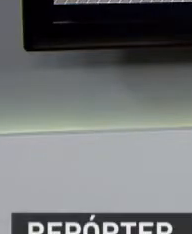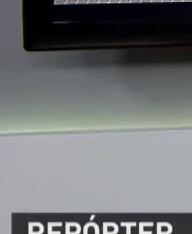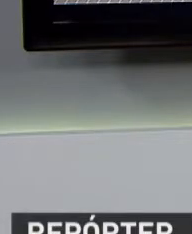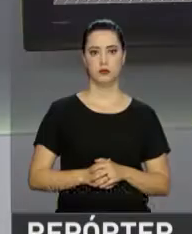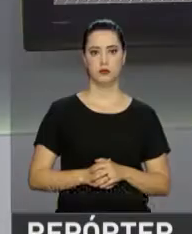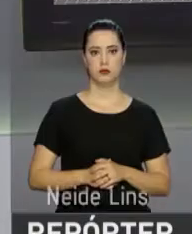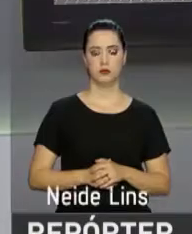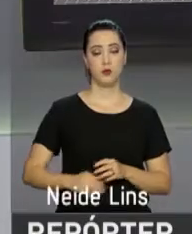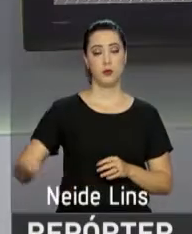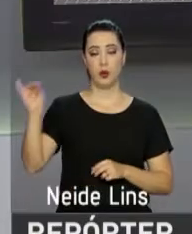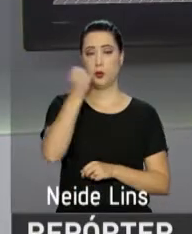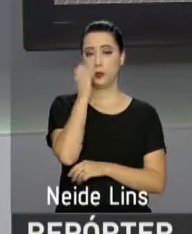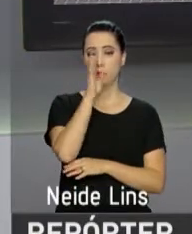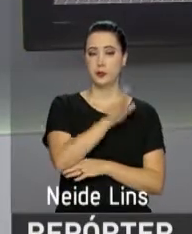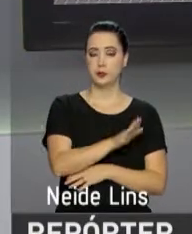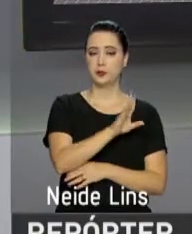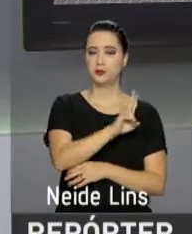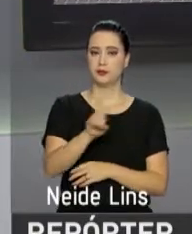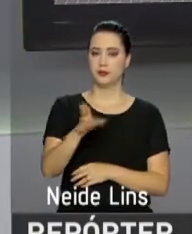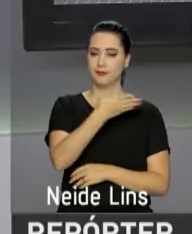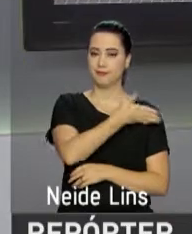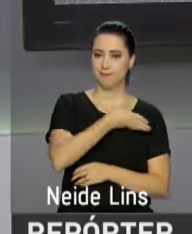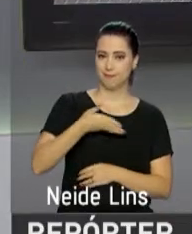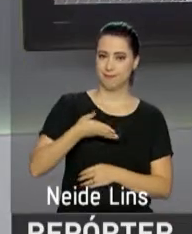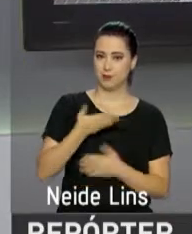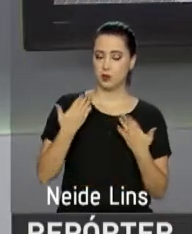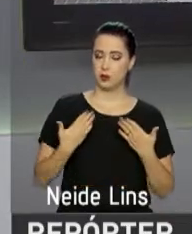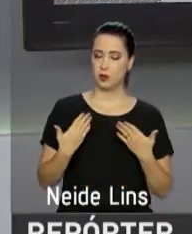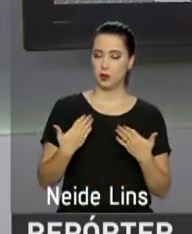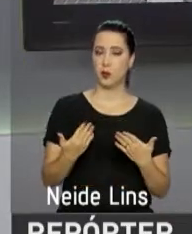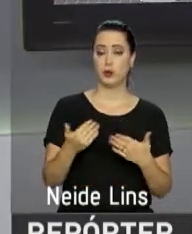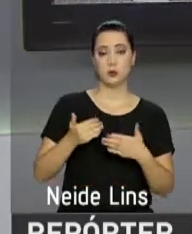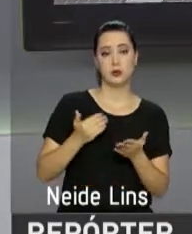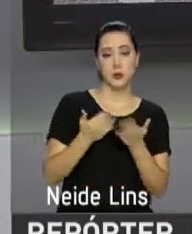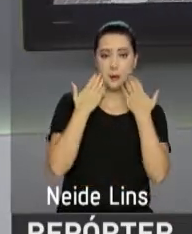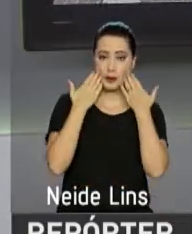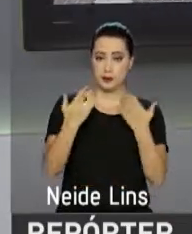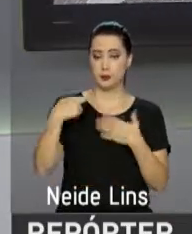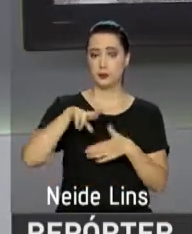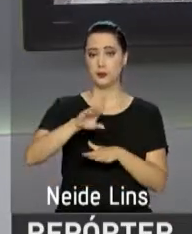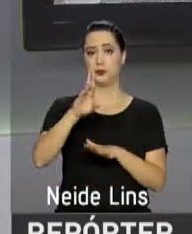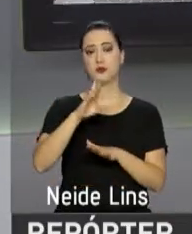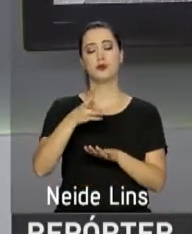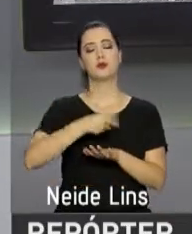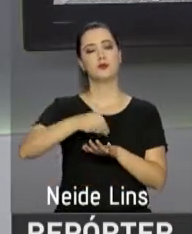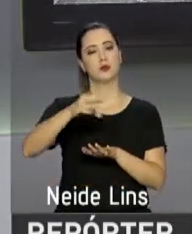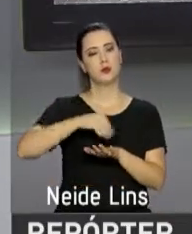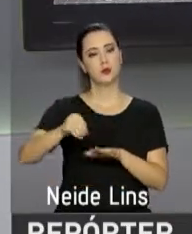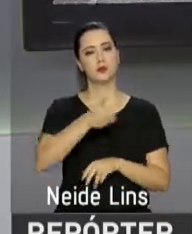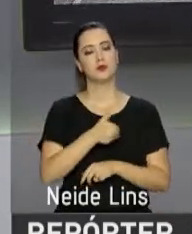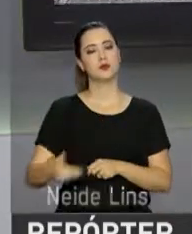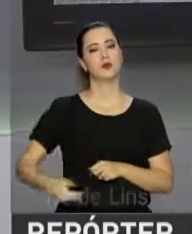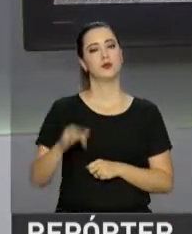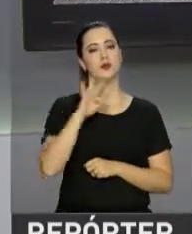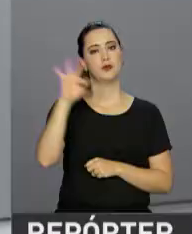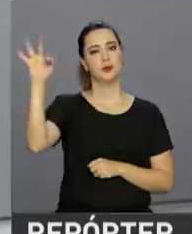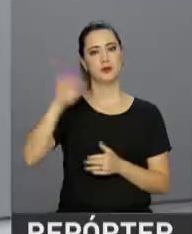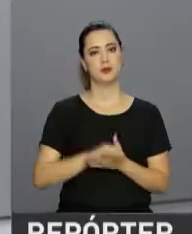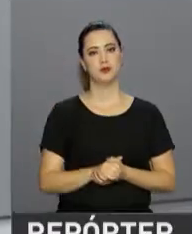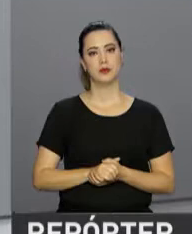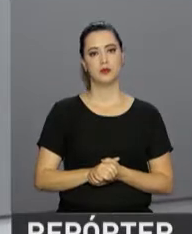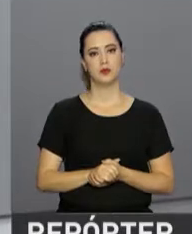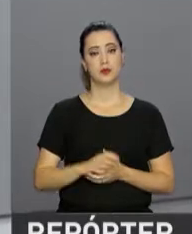olá boa tarde sou ana gabriella sales e sigo com você agora no repórter nbr e as notícias do governo federal